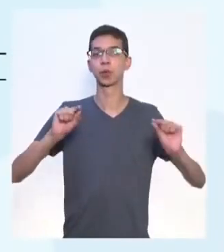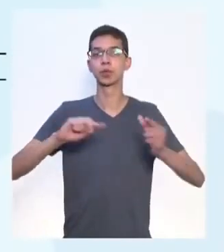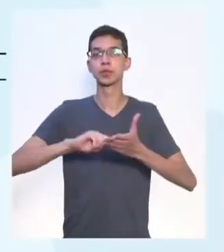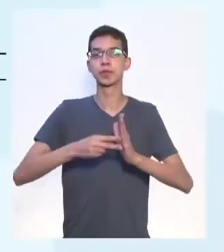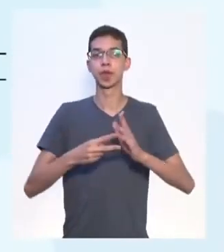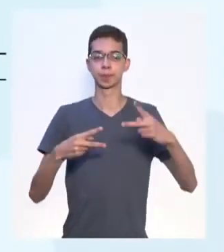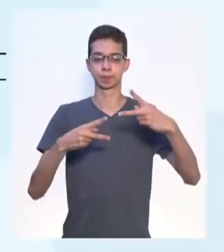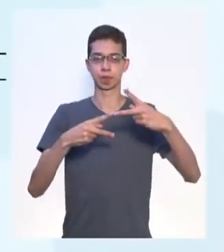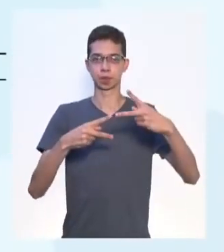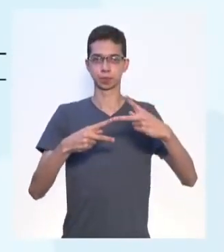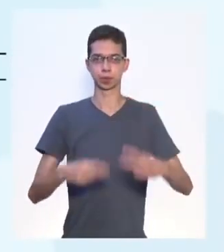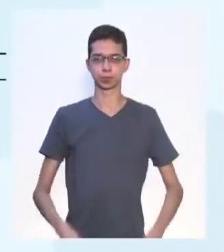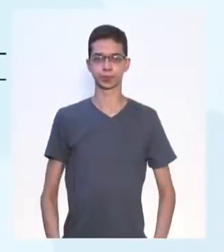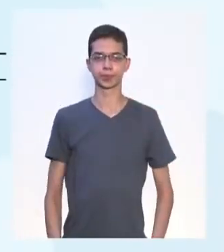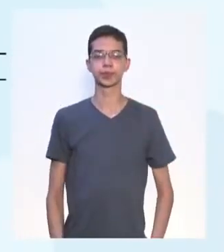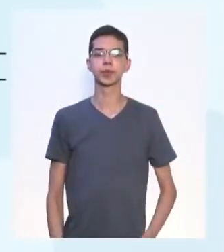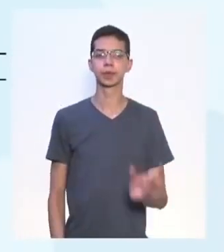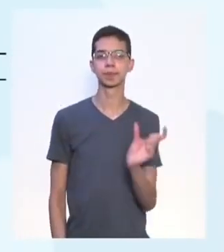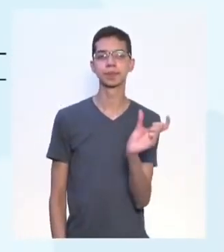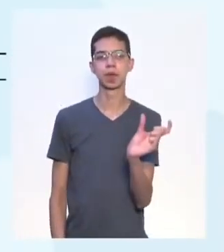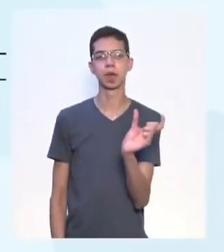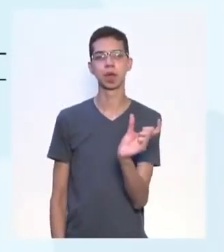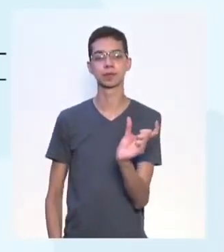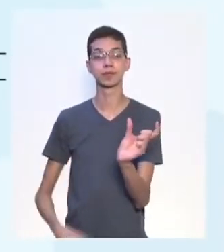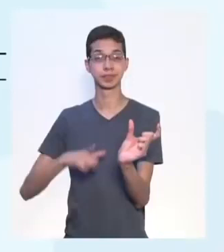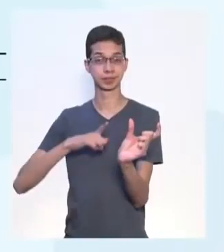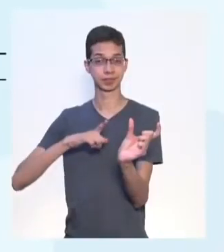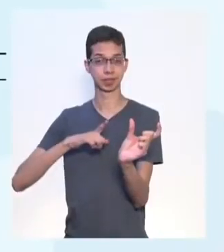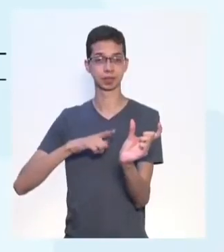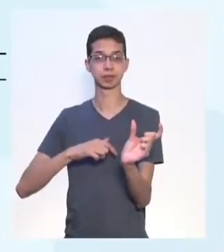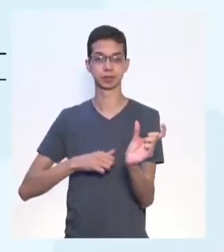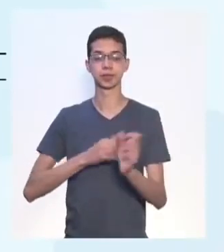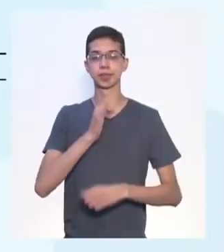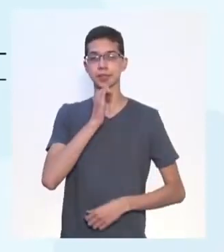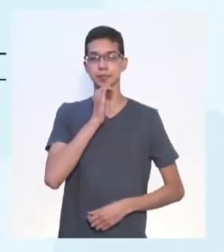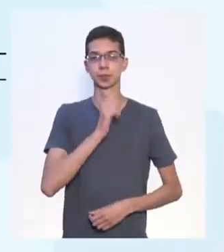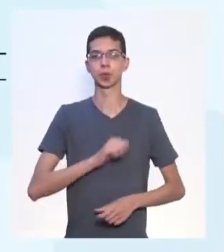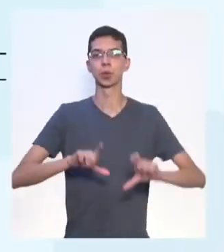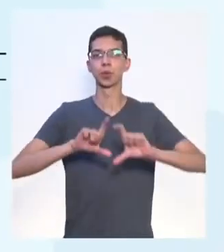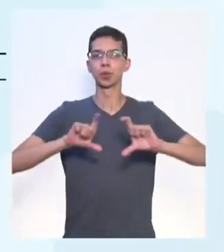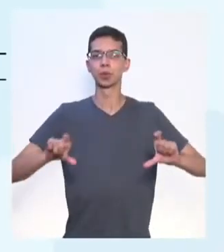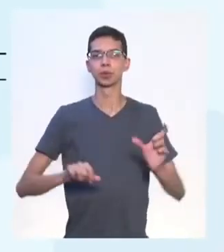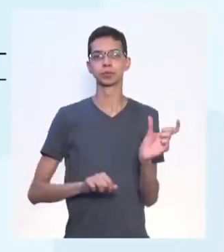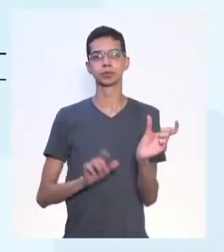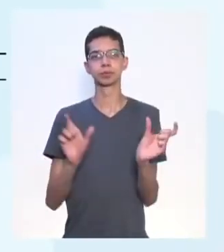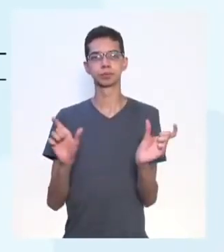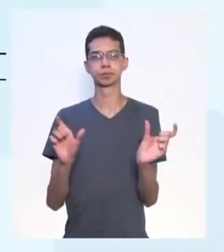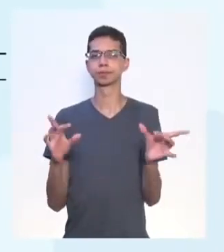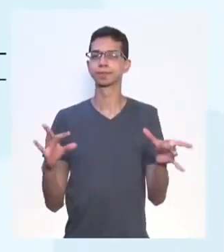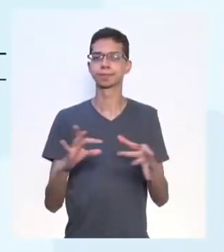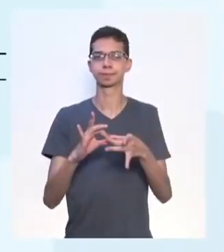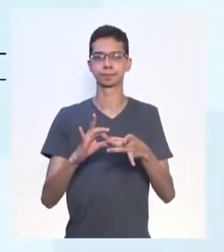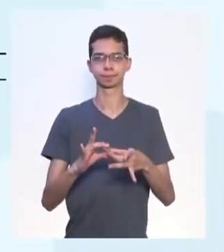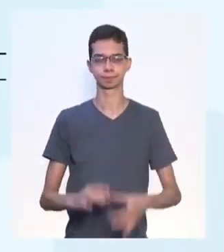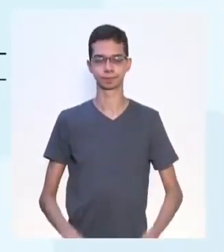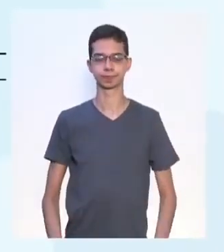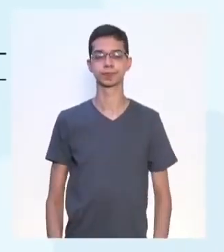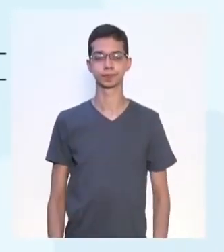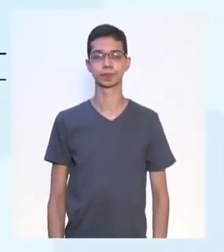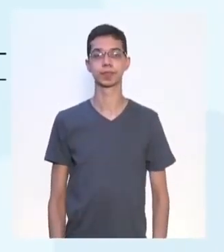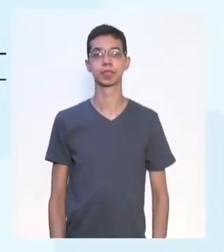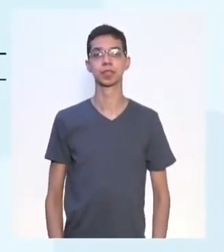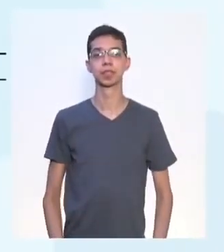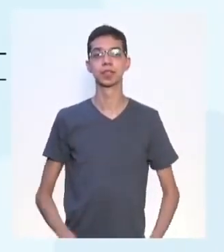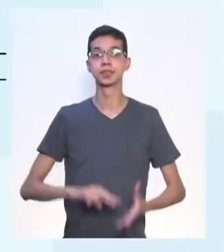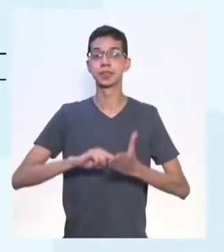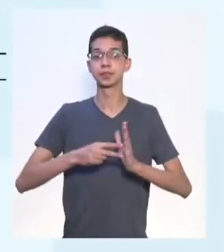Preposição é a classe de palavras invariáveis que ligam 2 elementos da oração. subordinando o segundo ao primeiro, ou seja,